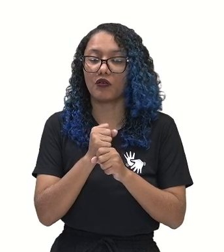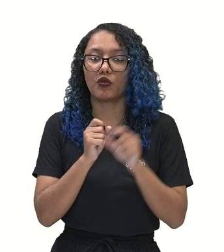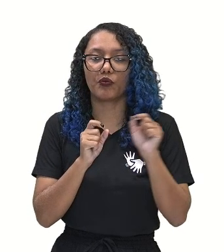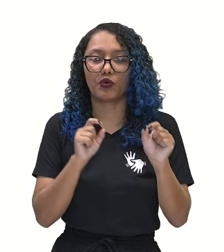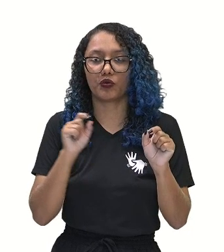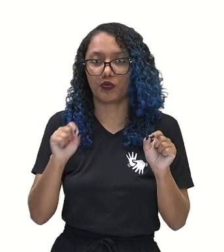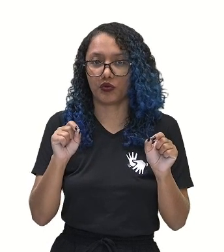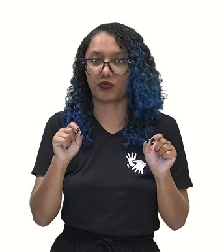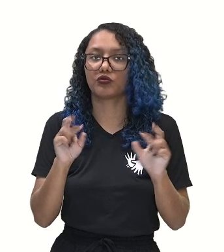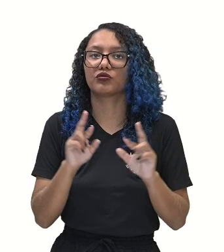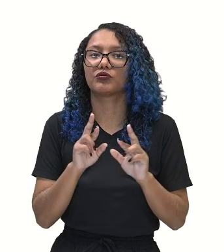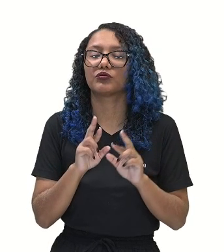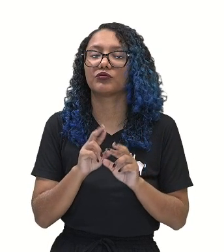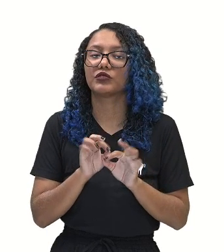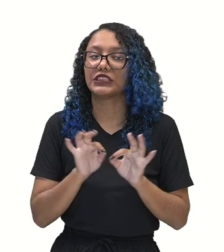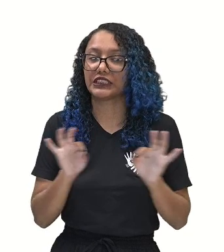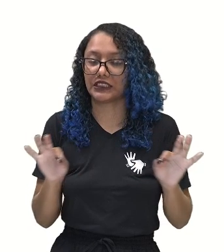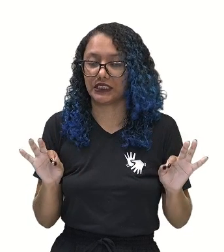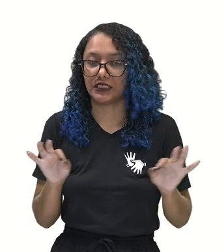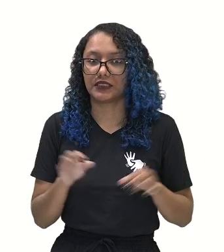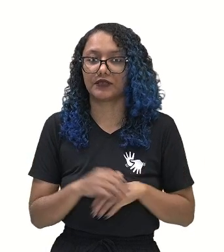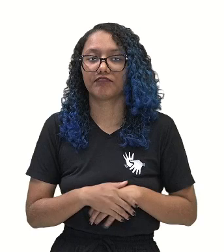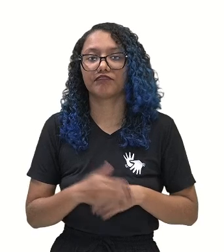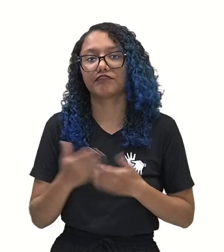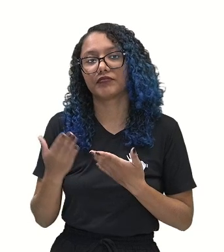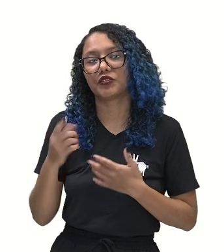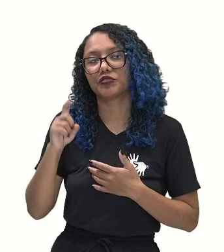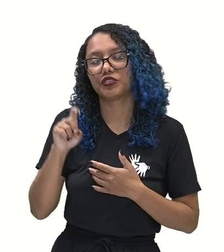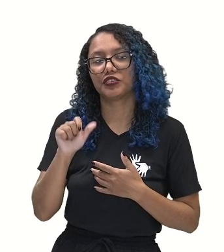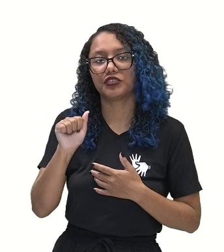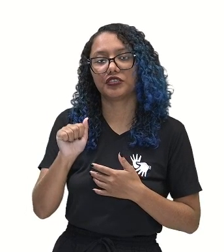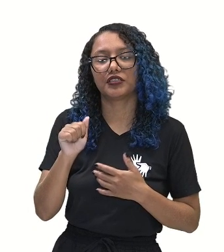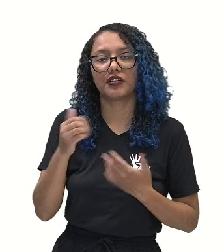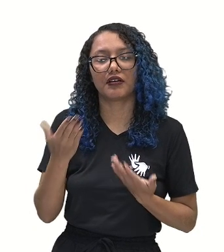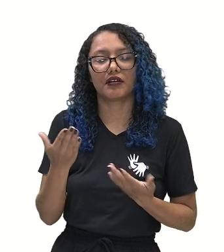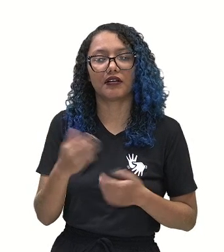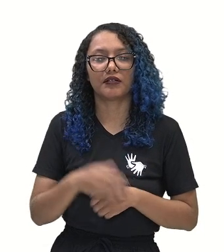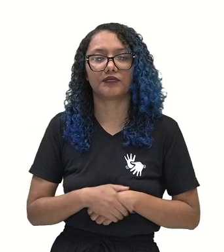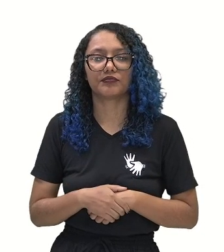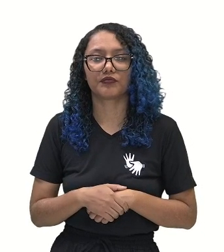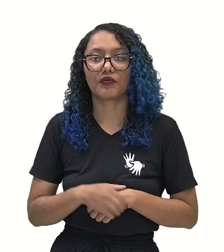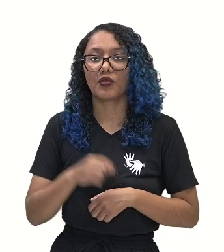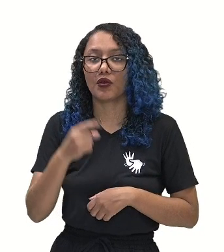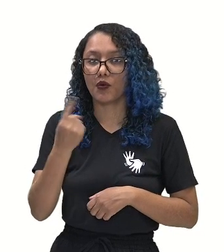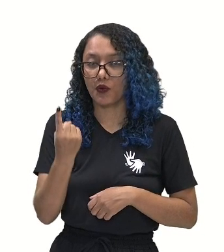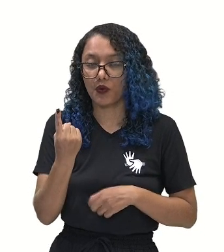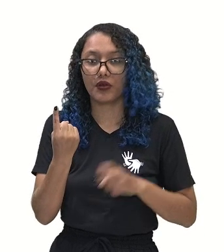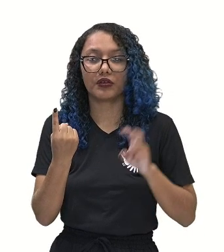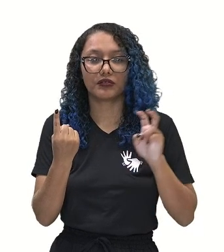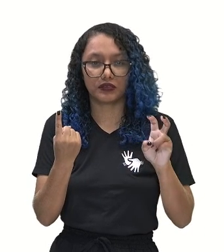dois pontos. X de A, x de B, ó. 1 positivo, 5 positivo. Sinais são